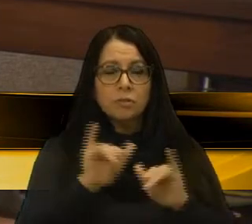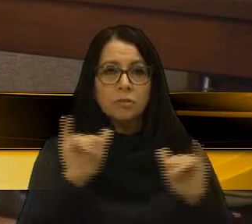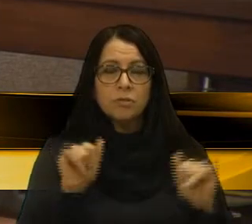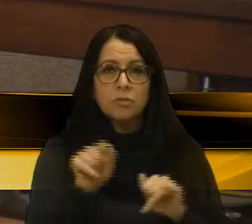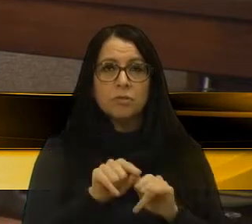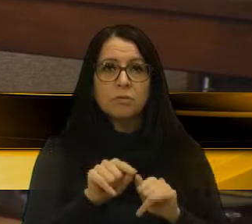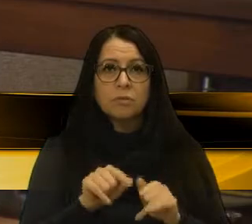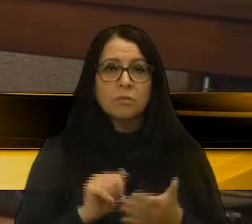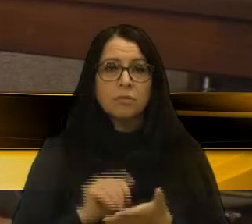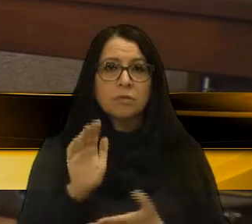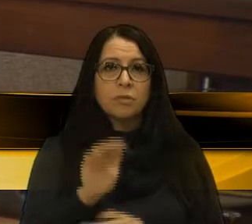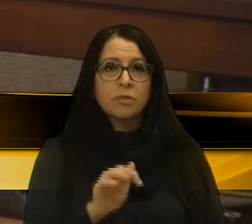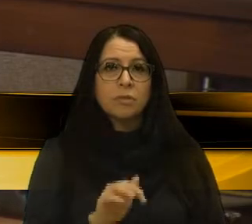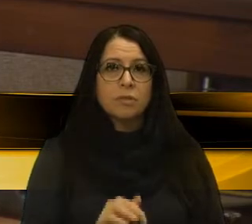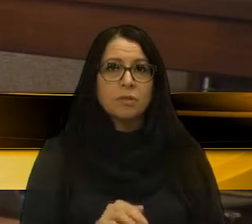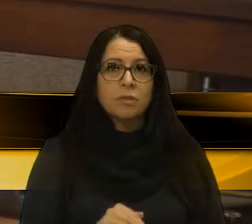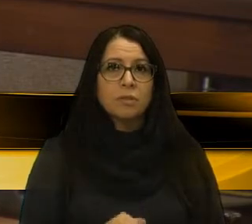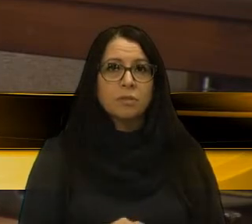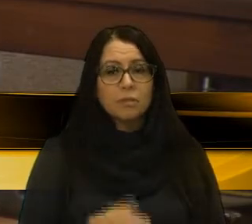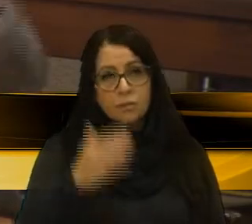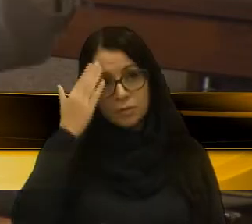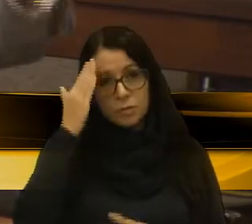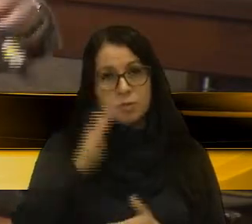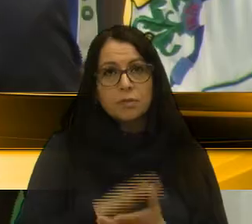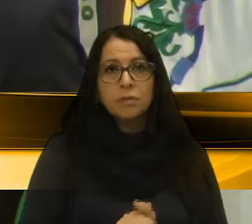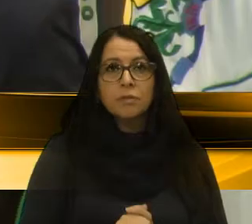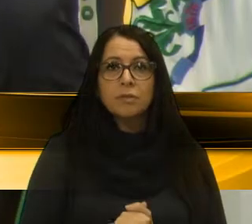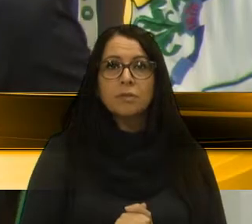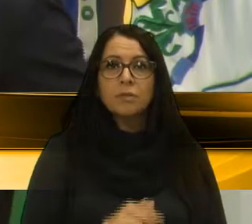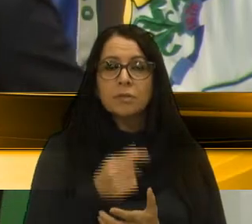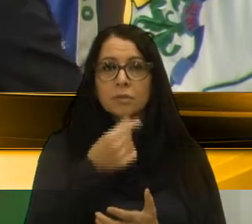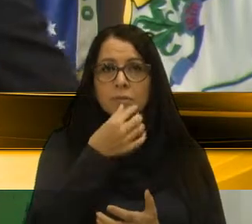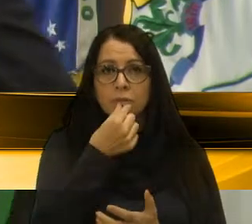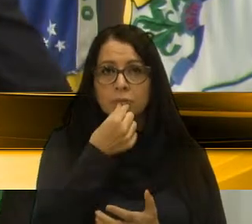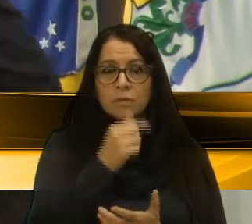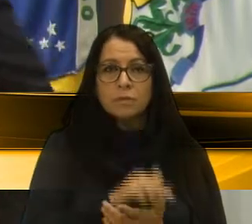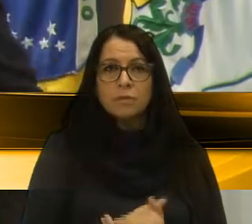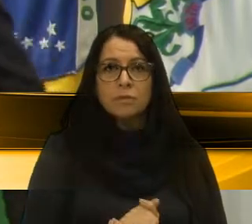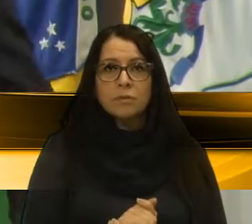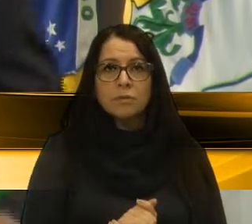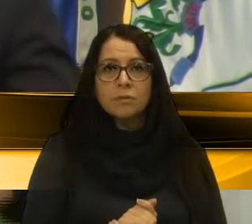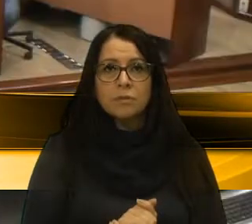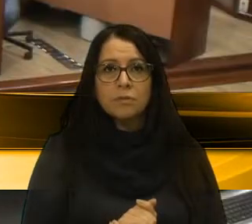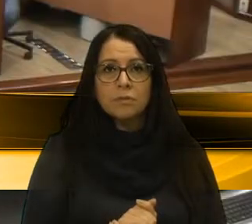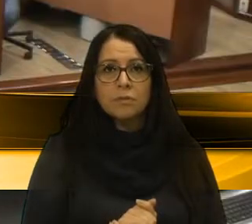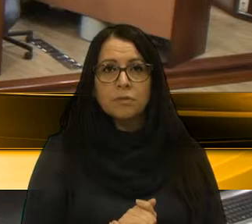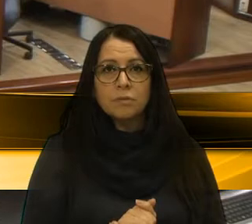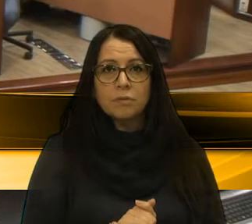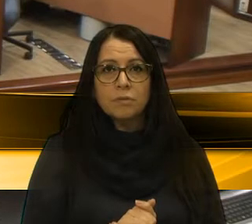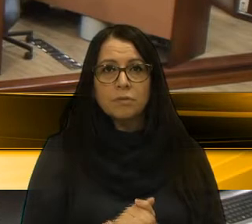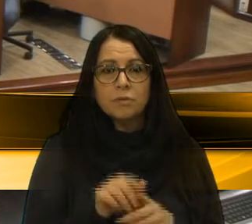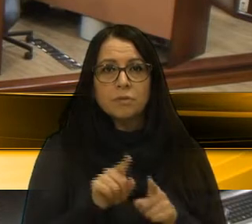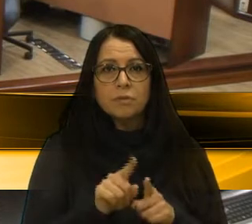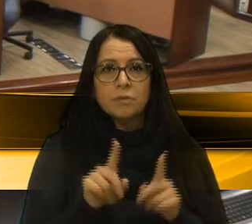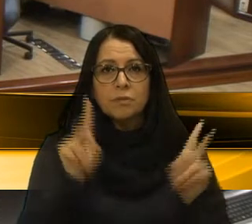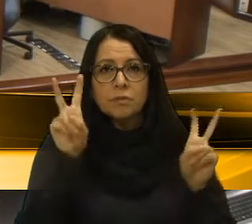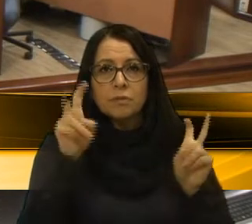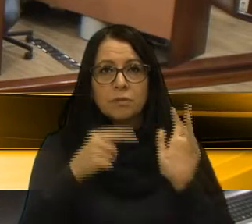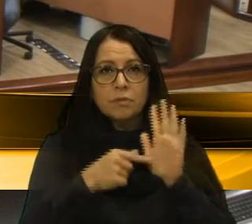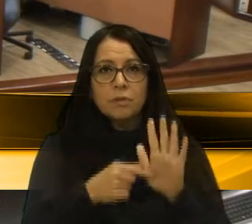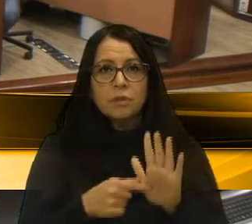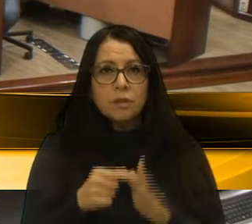de líder após. Obrigado pela parte. Obrigado, vereador Kiko. Vereador Beltrão, ainda que o senhor trouxe esse assunto